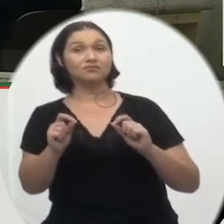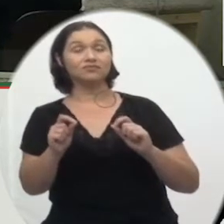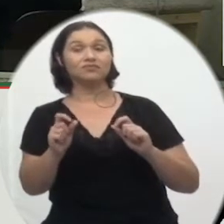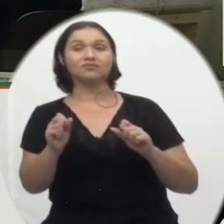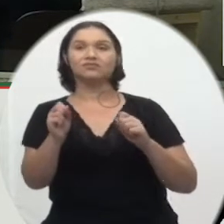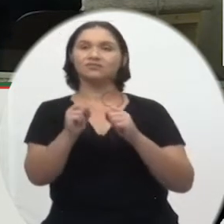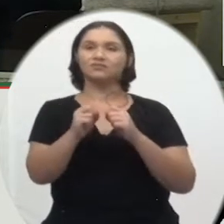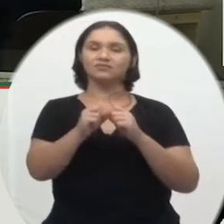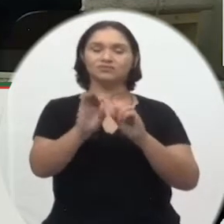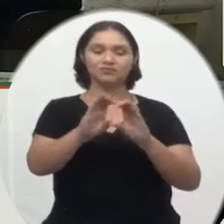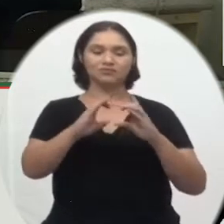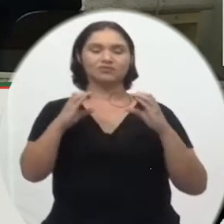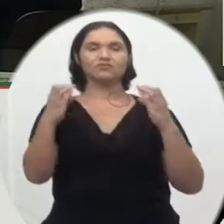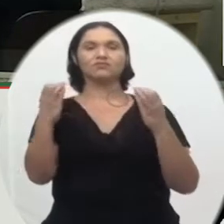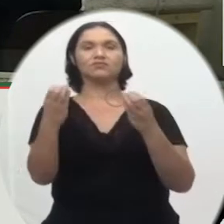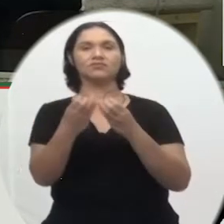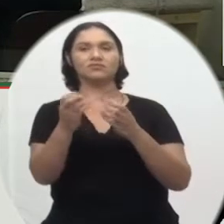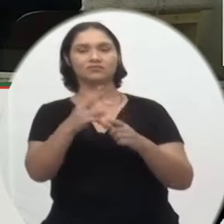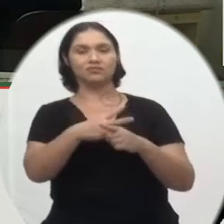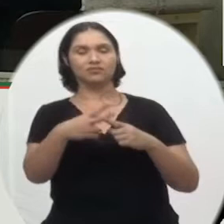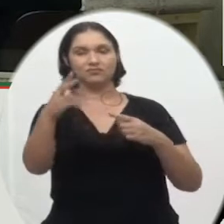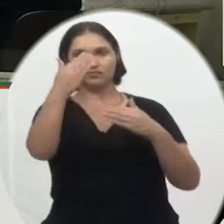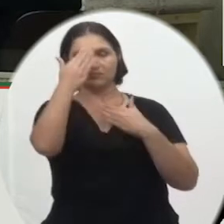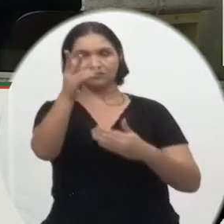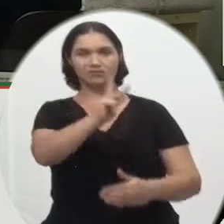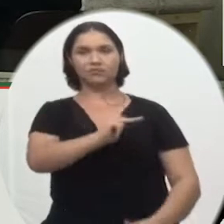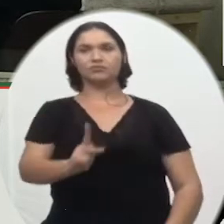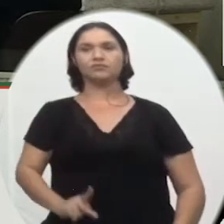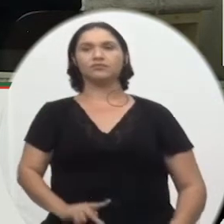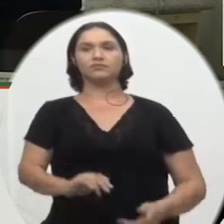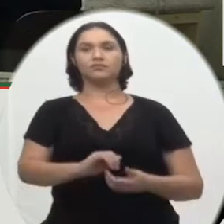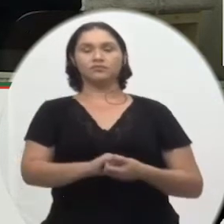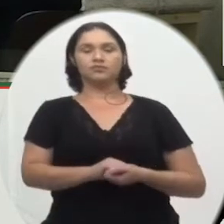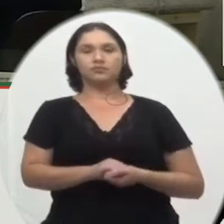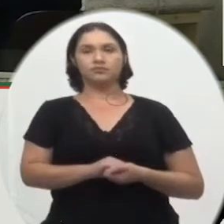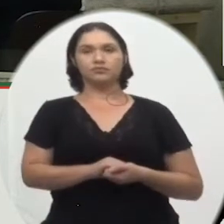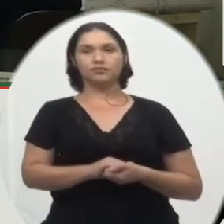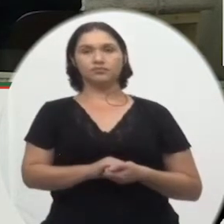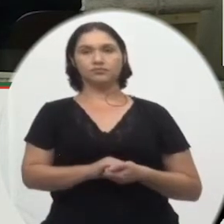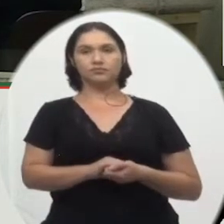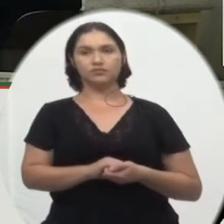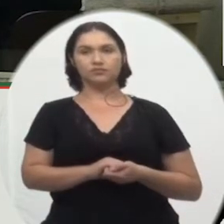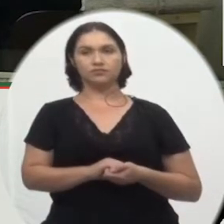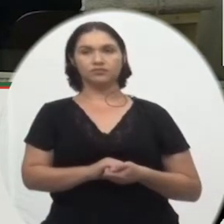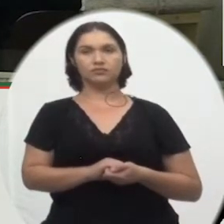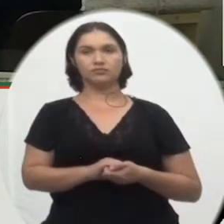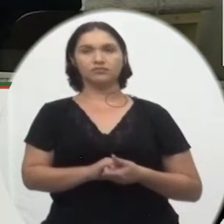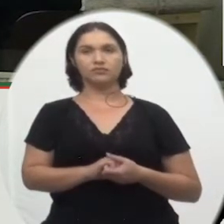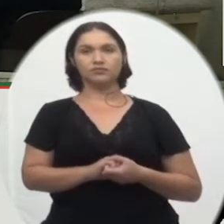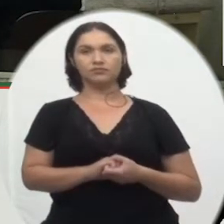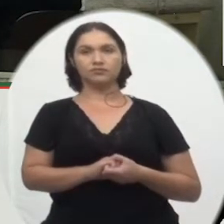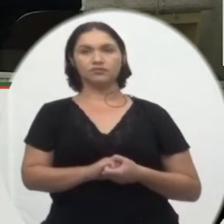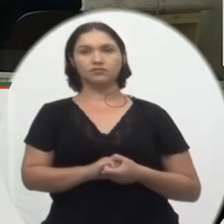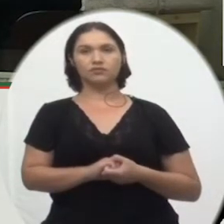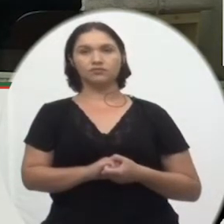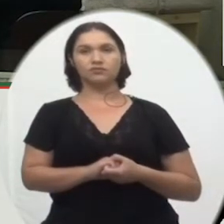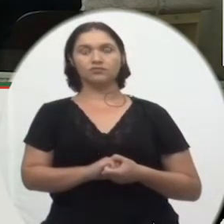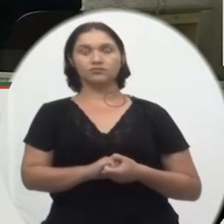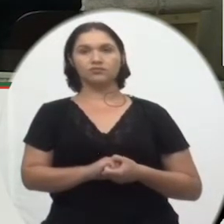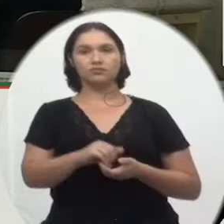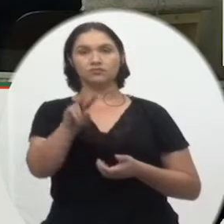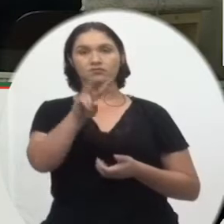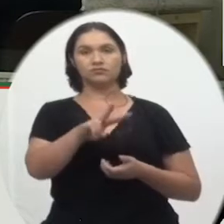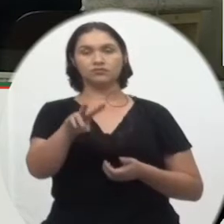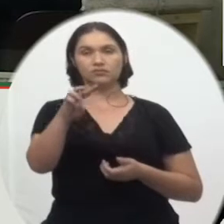da comunidade. Obrigado, senhor presidente.